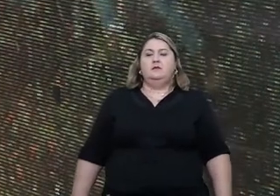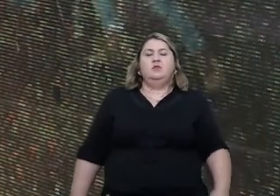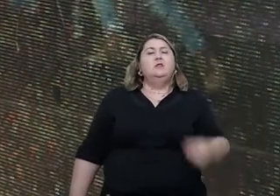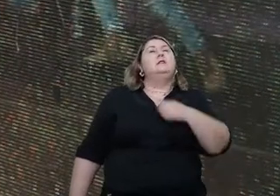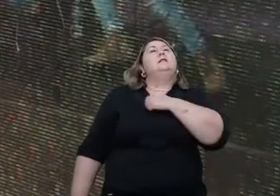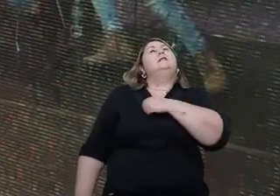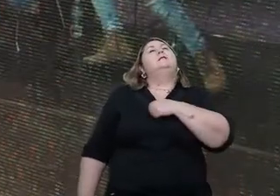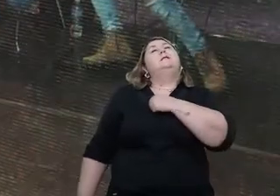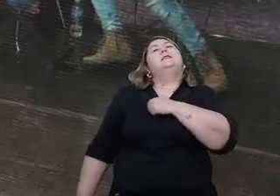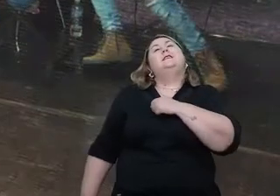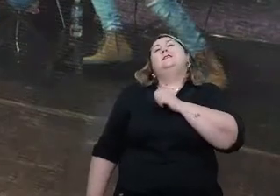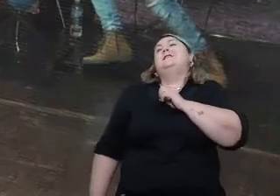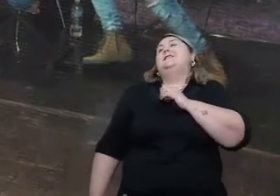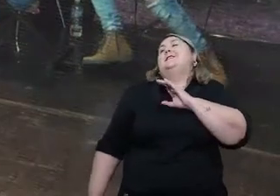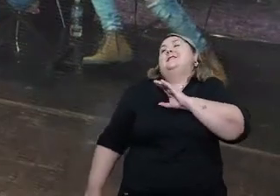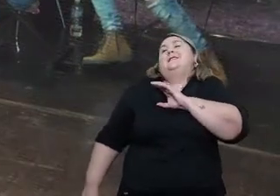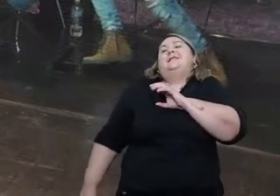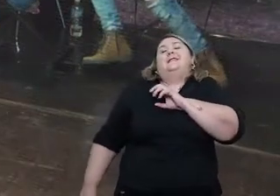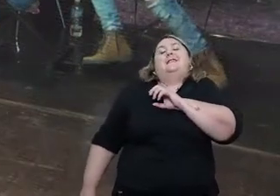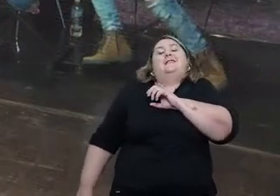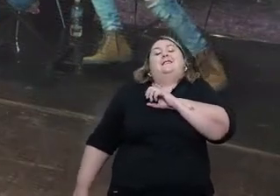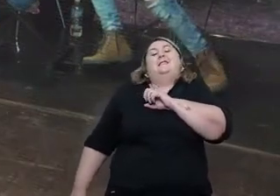E saudade, amor.